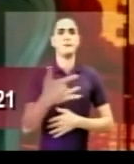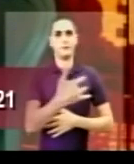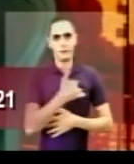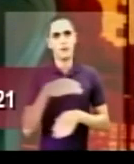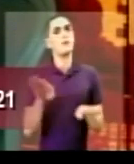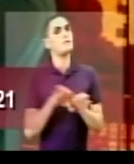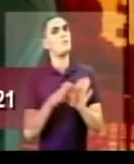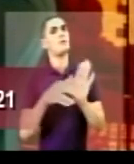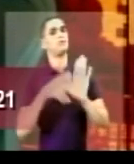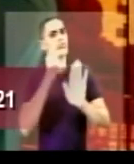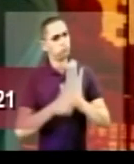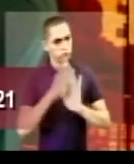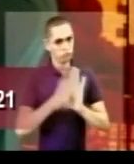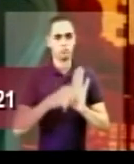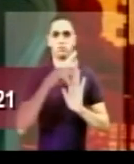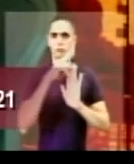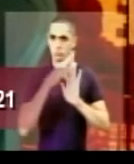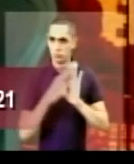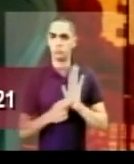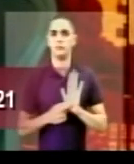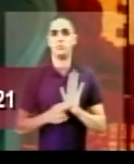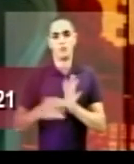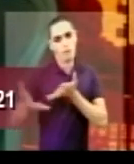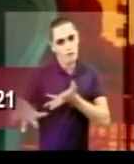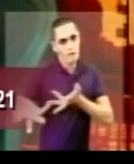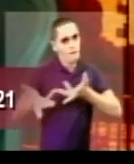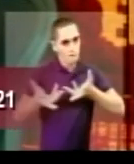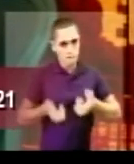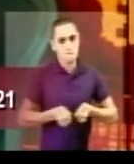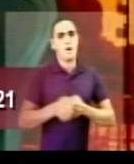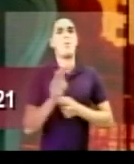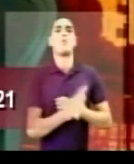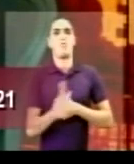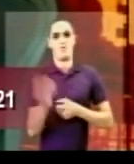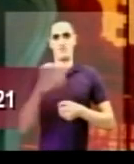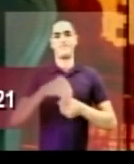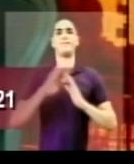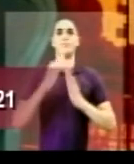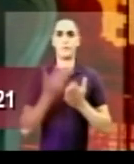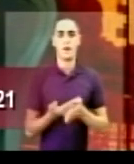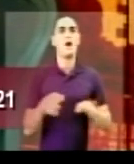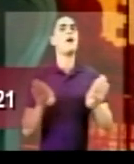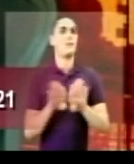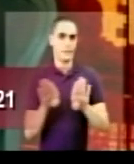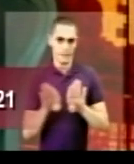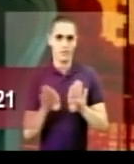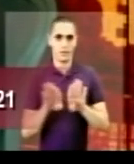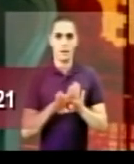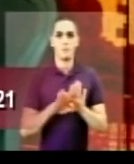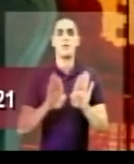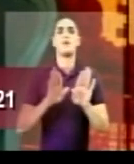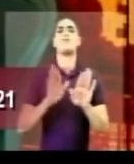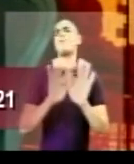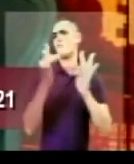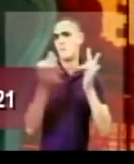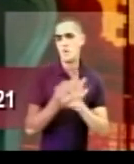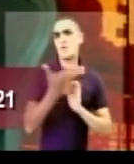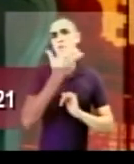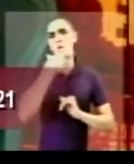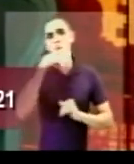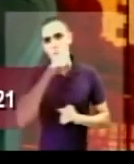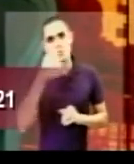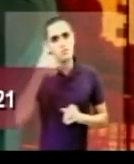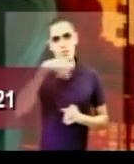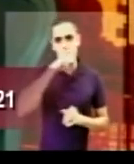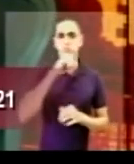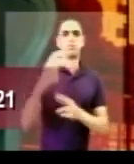quanto aos protocolos para acolhimento dos professores e também dos pais e responsáveis